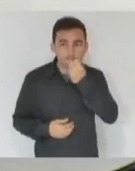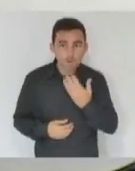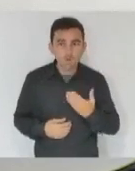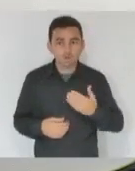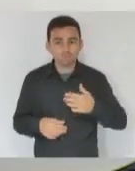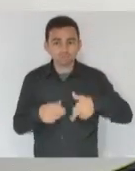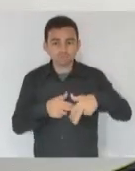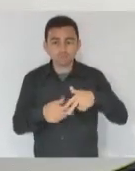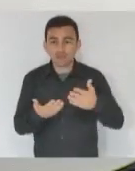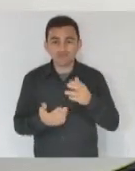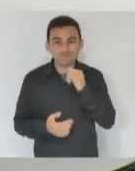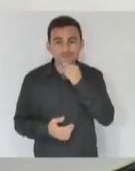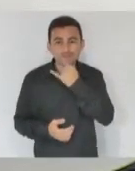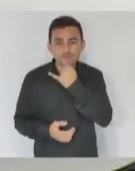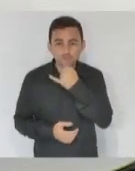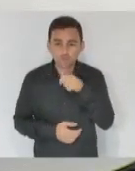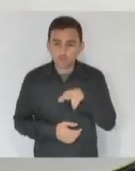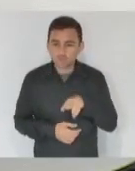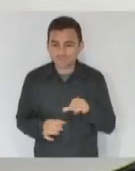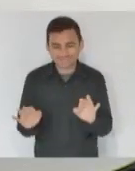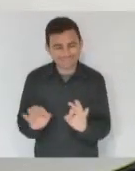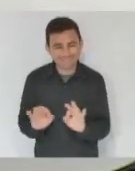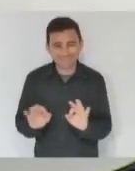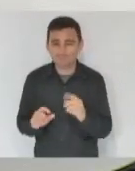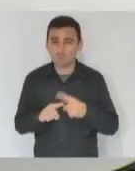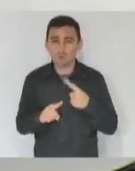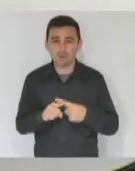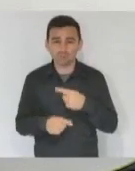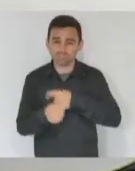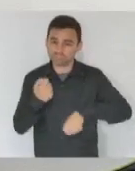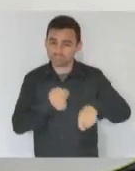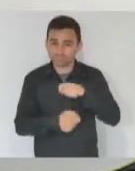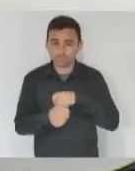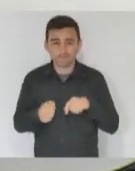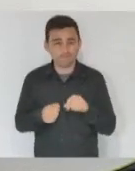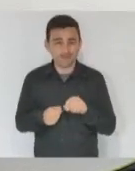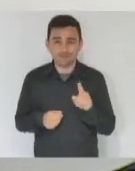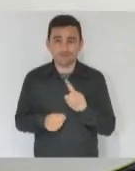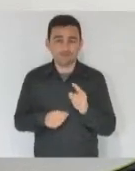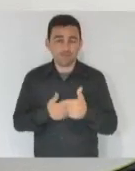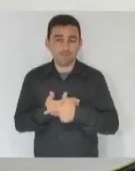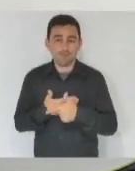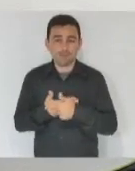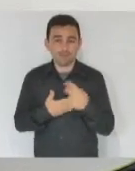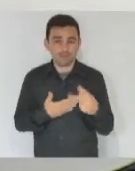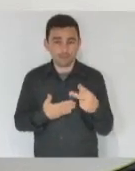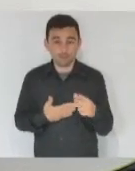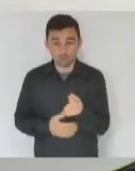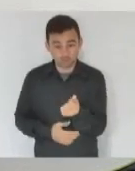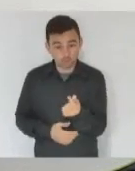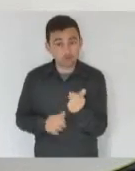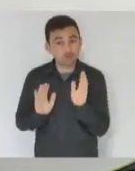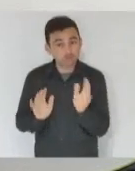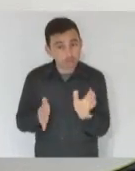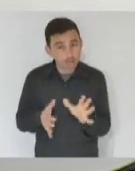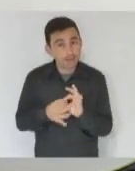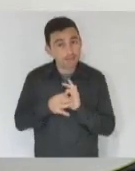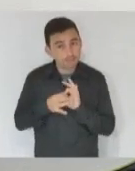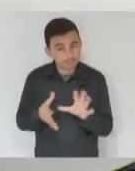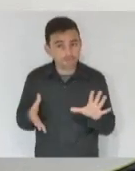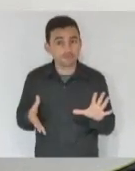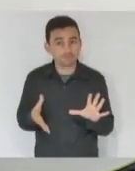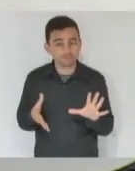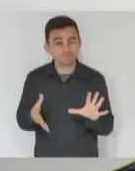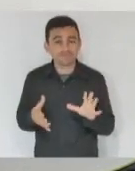sendo utilizado, porque a administração não fez o seu papel e o dinheiro está disponível. Infelizmente, a gente não